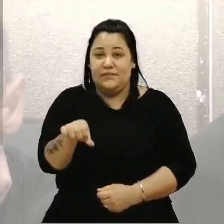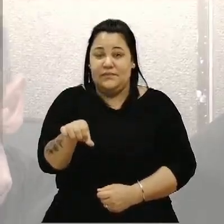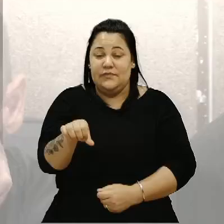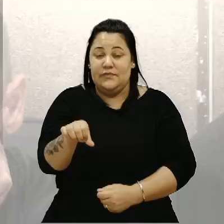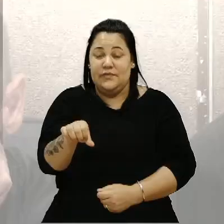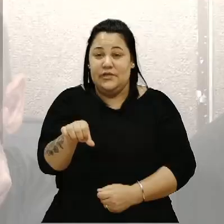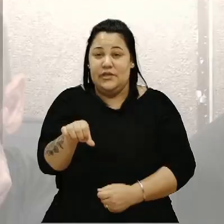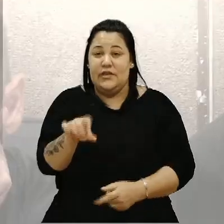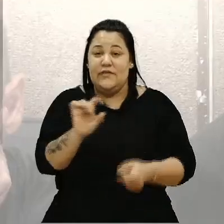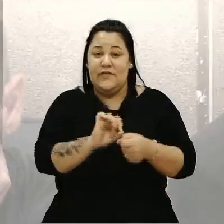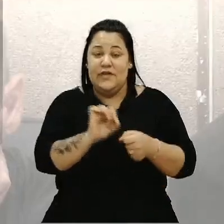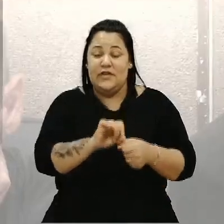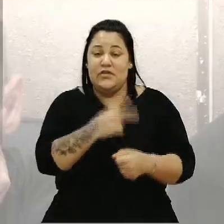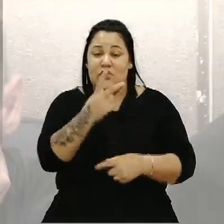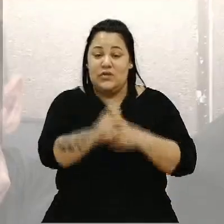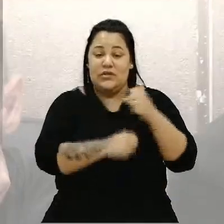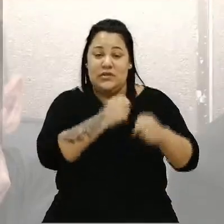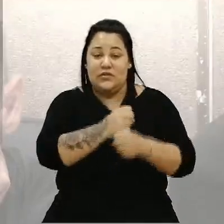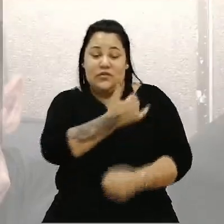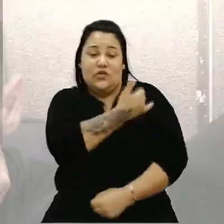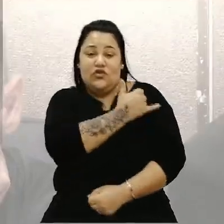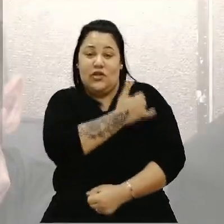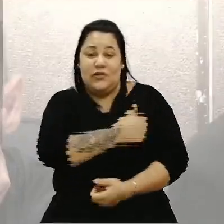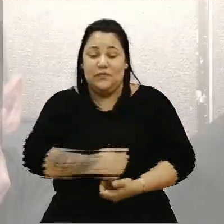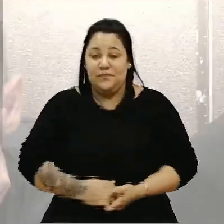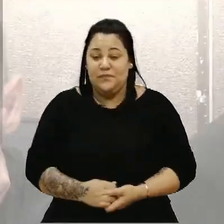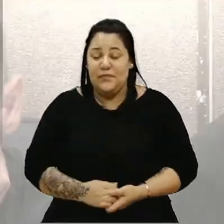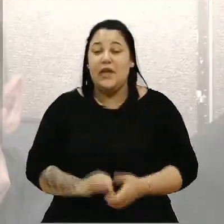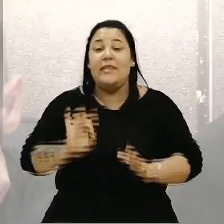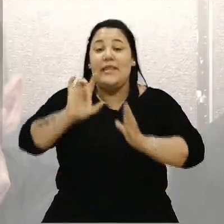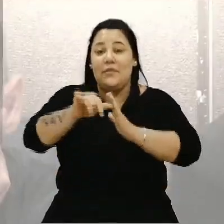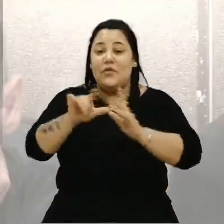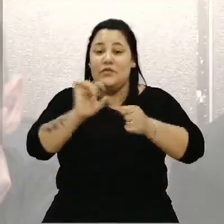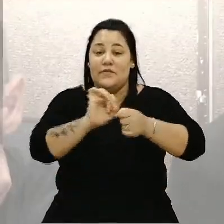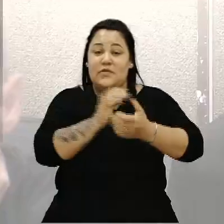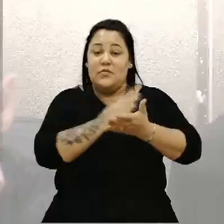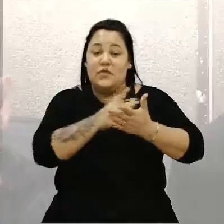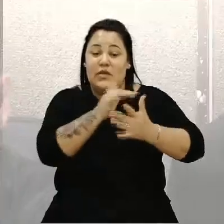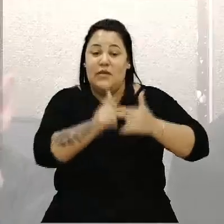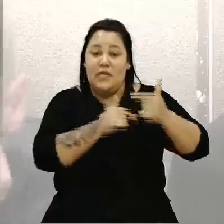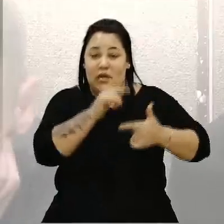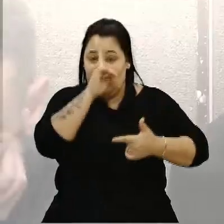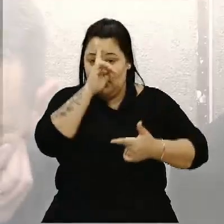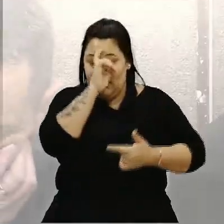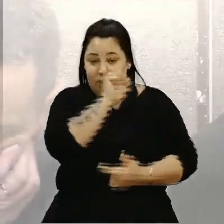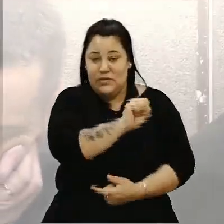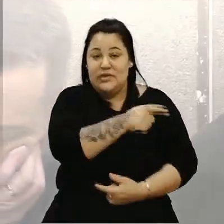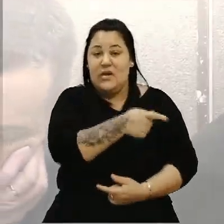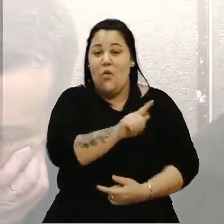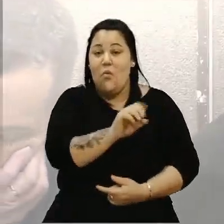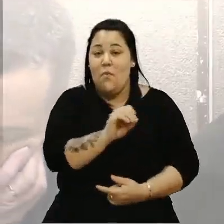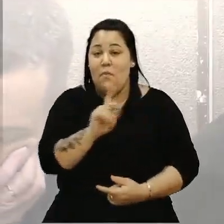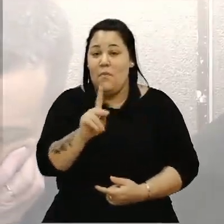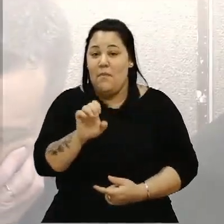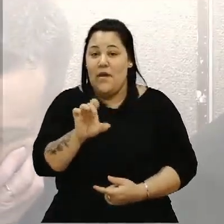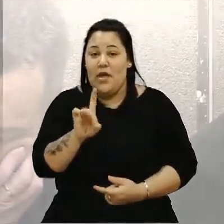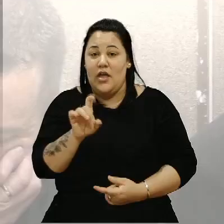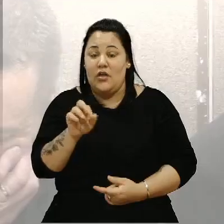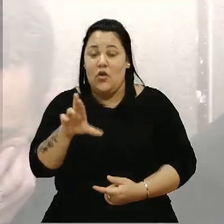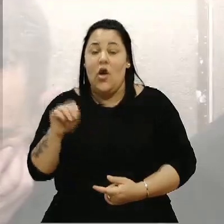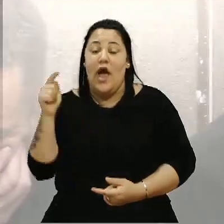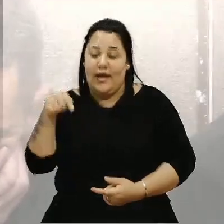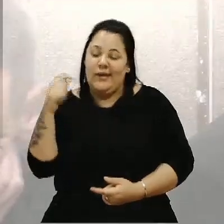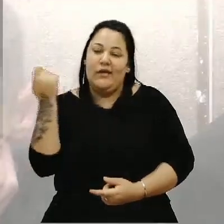de residência médica no Rio de Janeiro. A seguir passou a atuar no Hospital São Pedro, em Guabiju, Rio Grande do